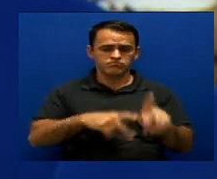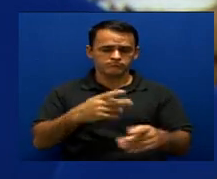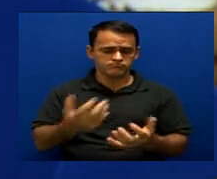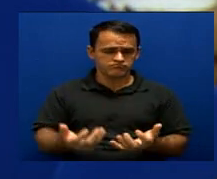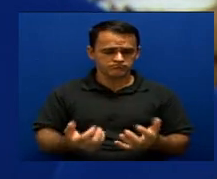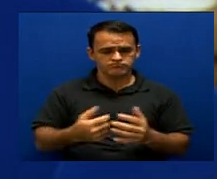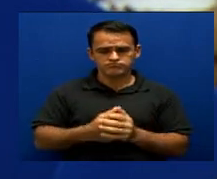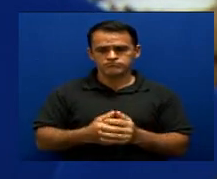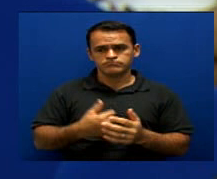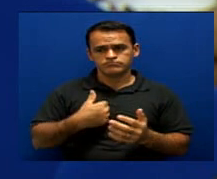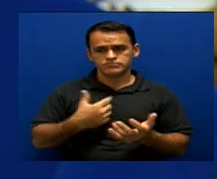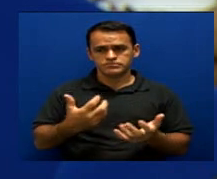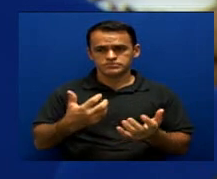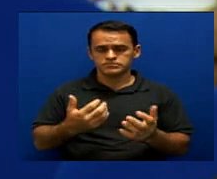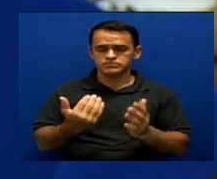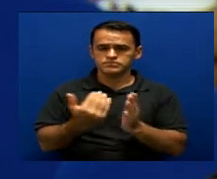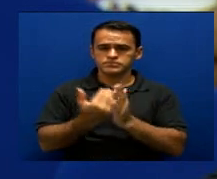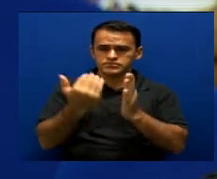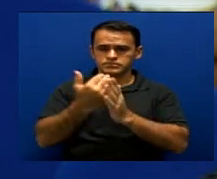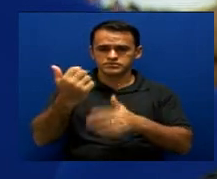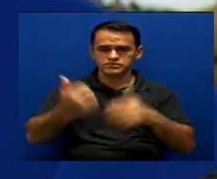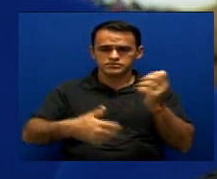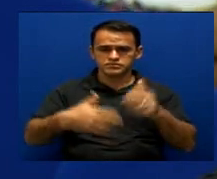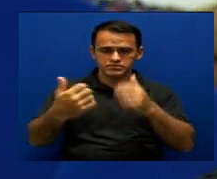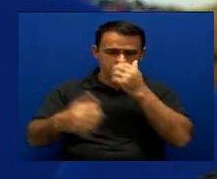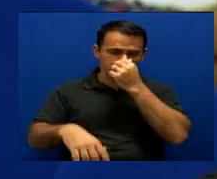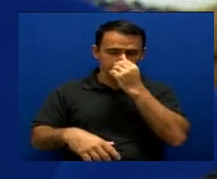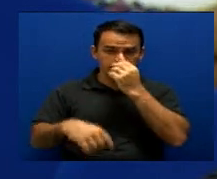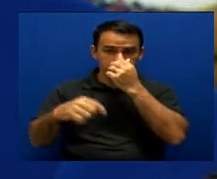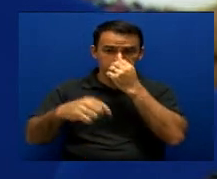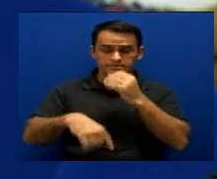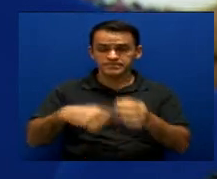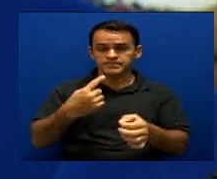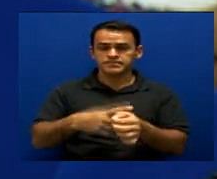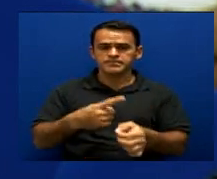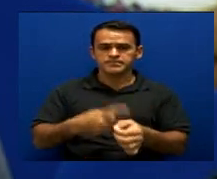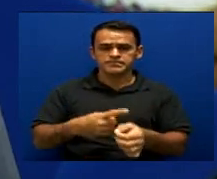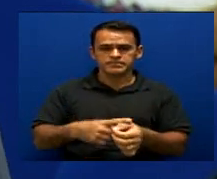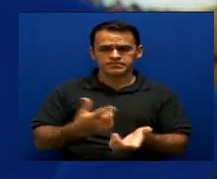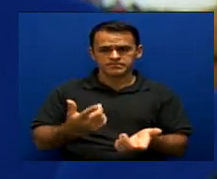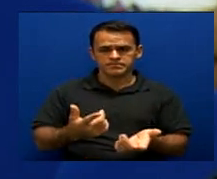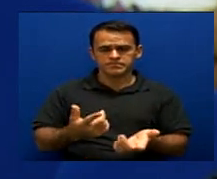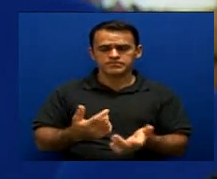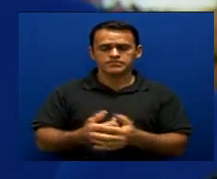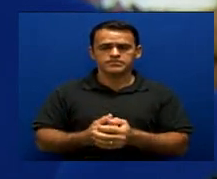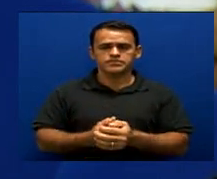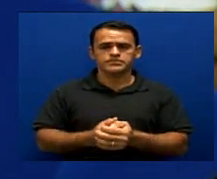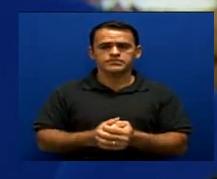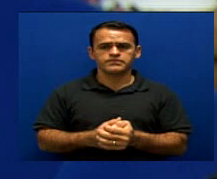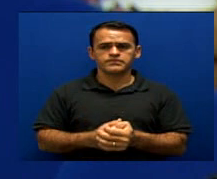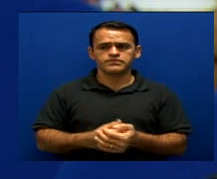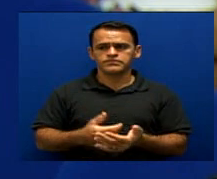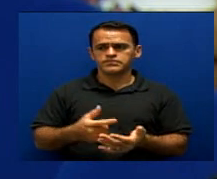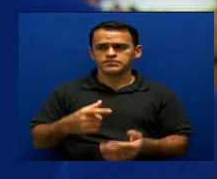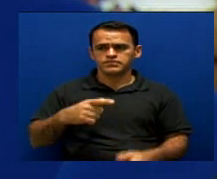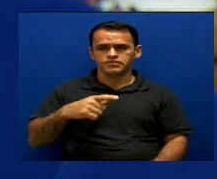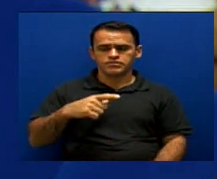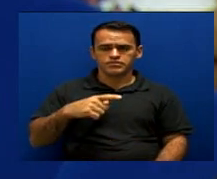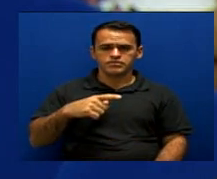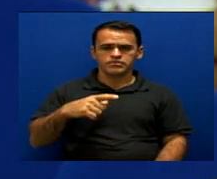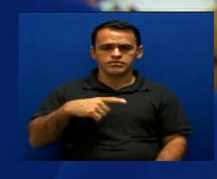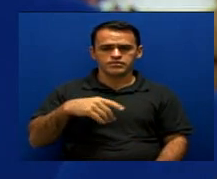queria uma ponte aqui também com a cidade que a cidade inclusive com o apoio de quem ganhou